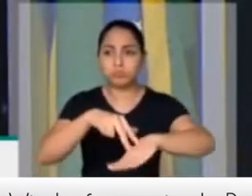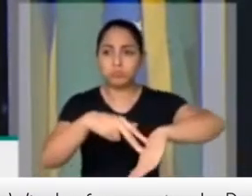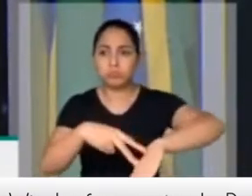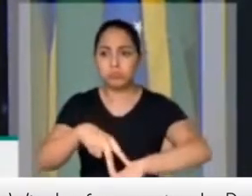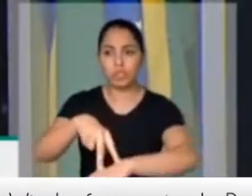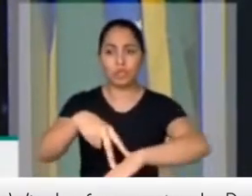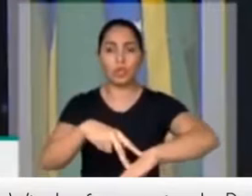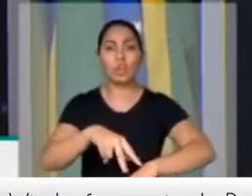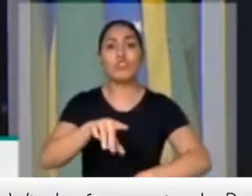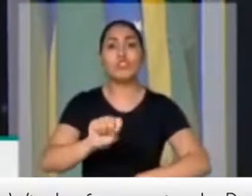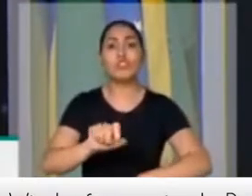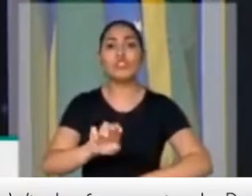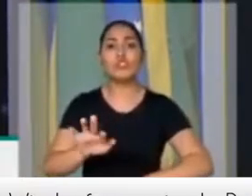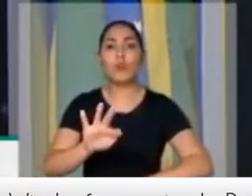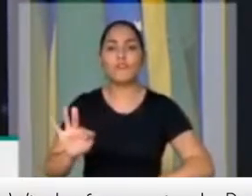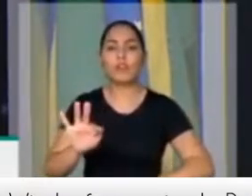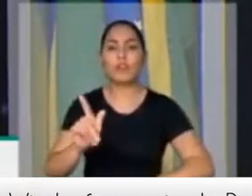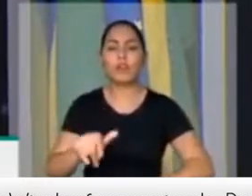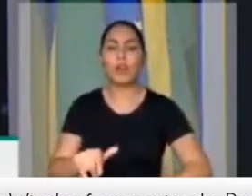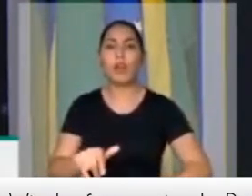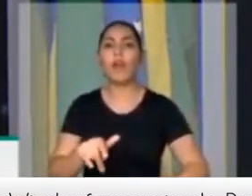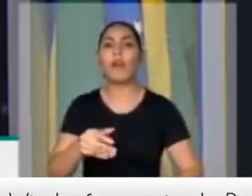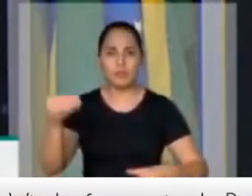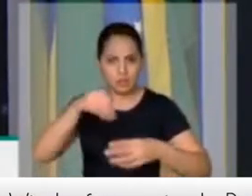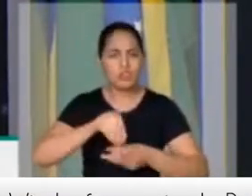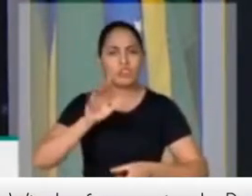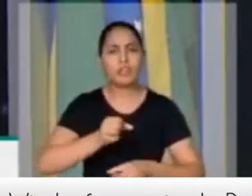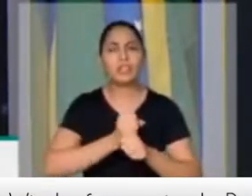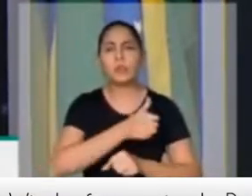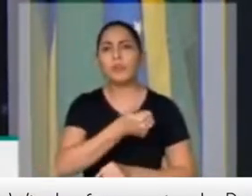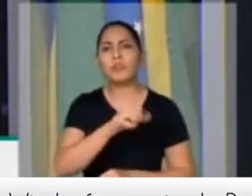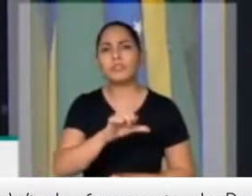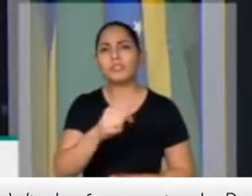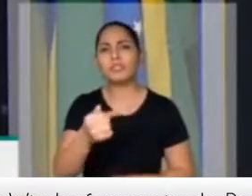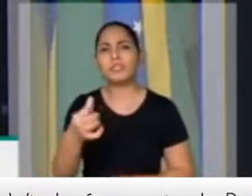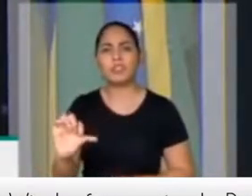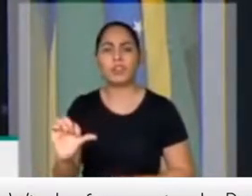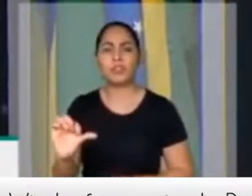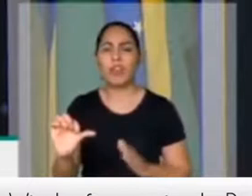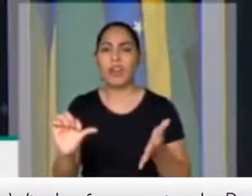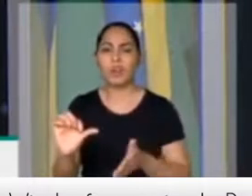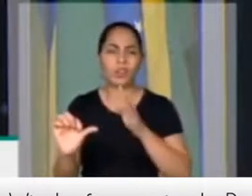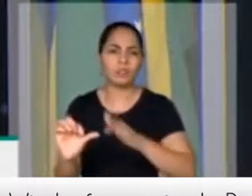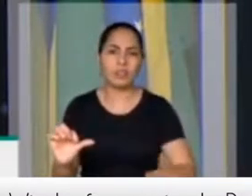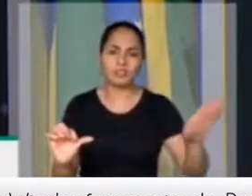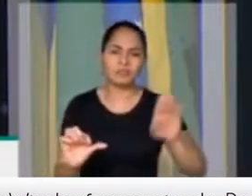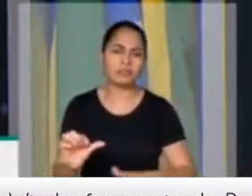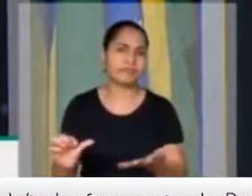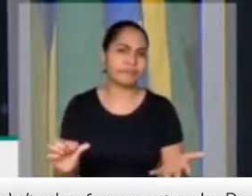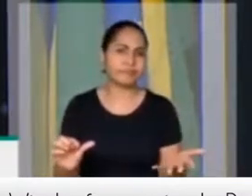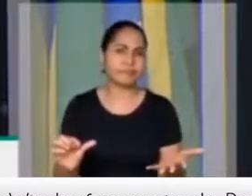nessa guardaria é de um movimento de surf presente ali desde 1979 é só aguardar e existe desde